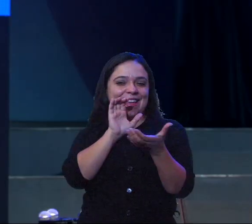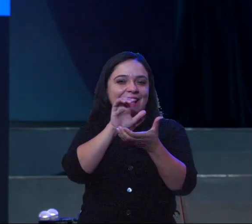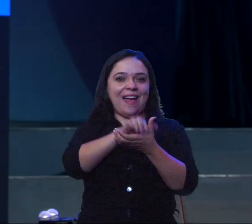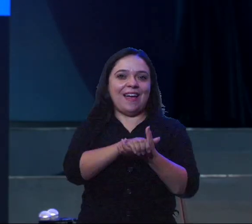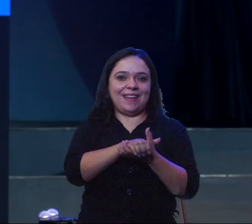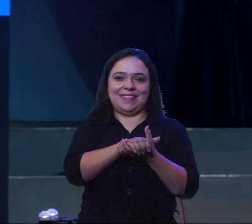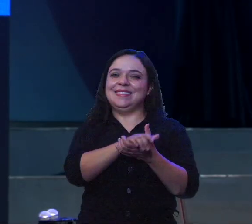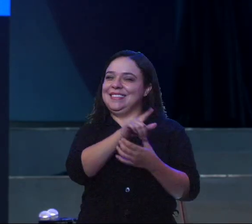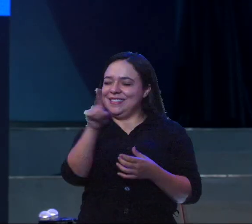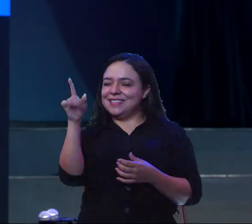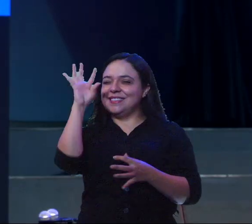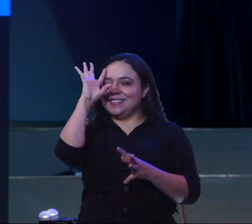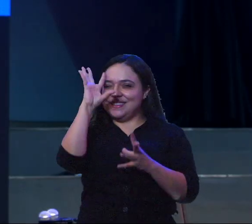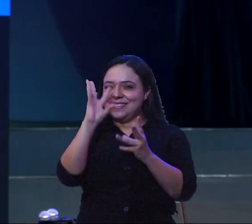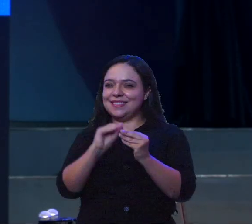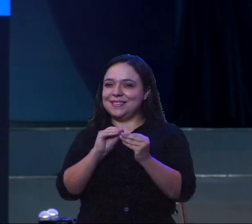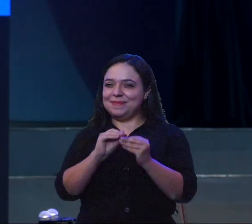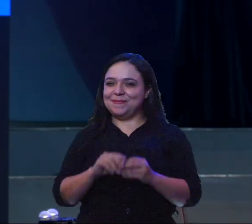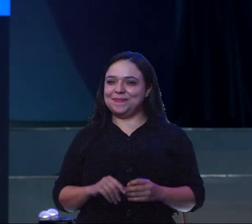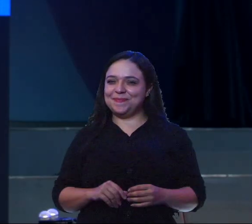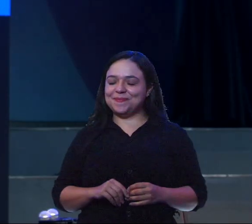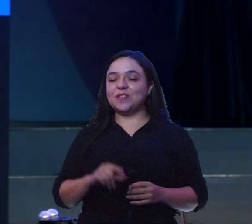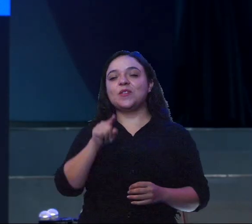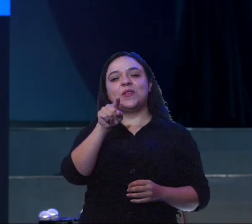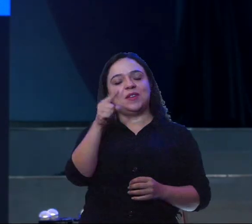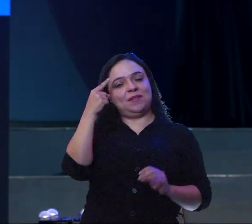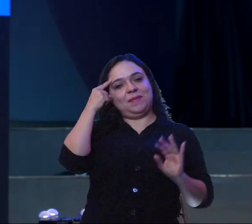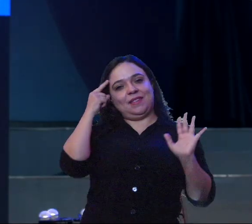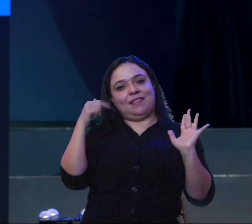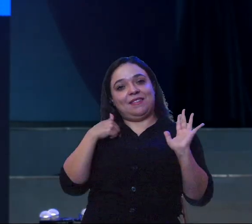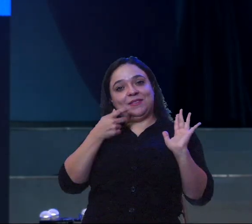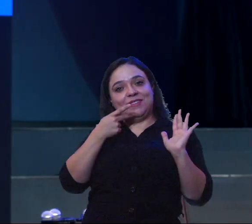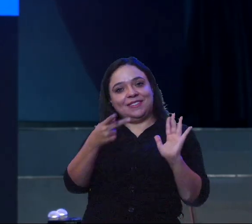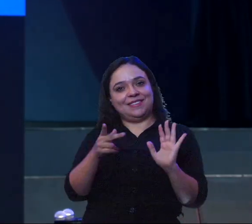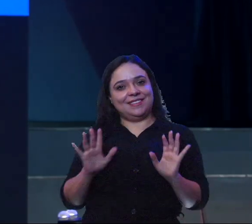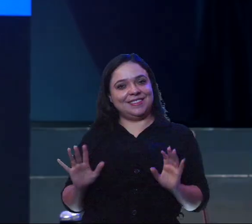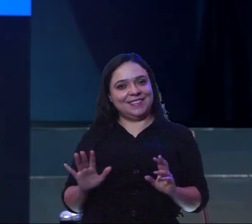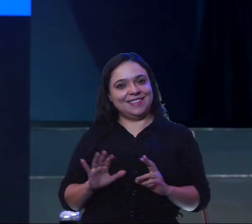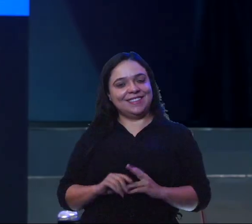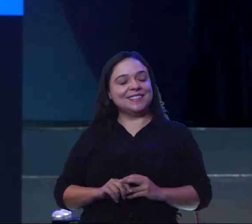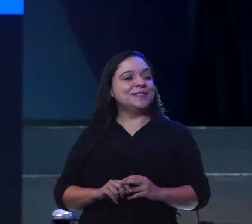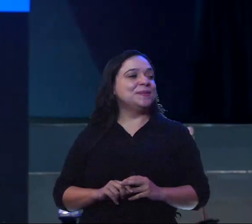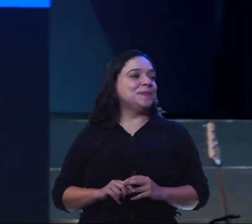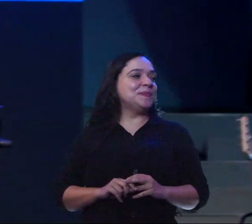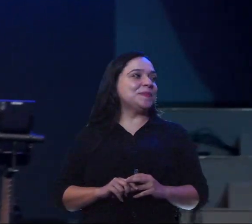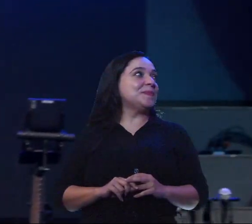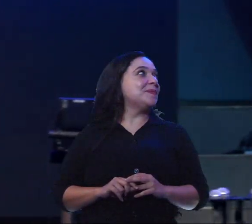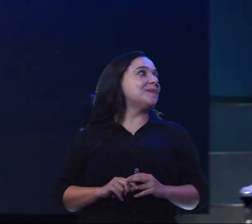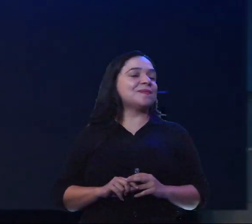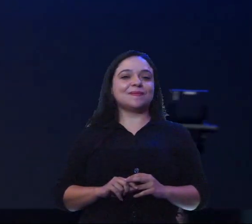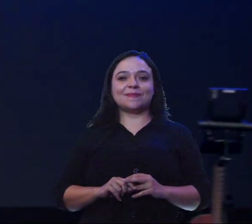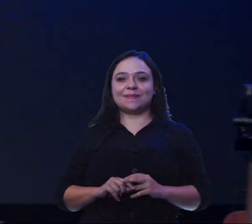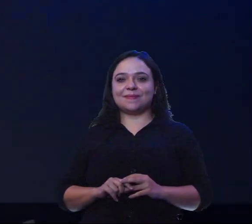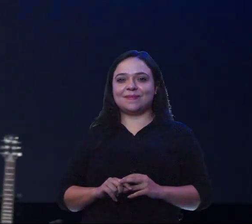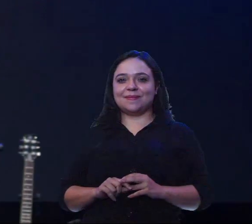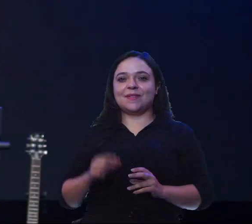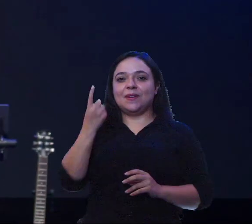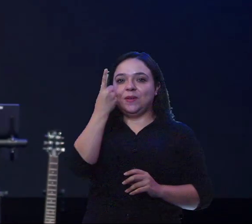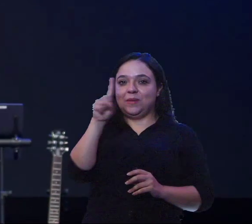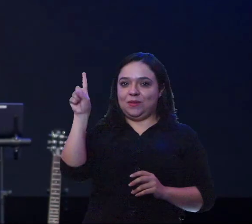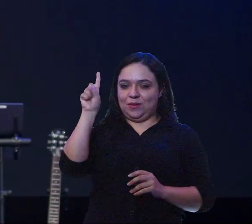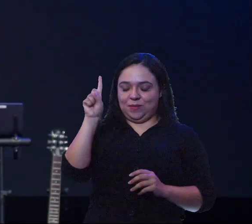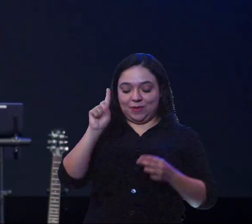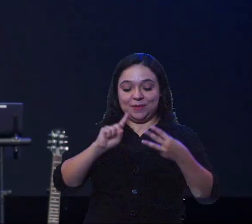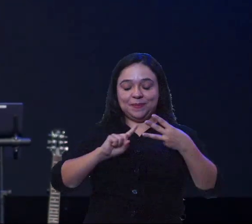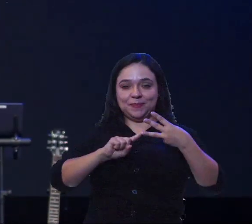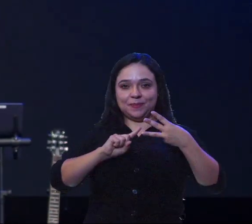Entendeu o que eu estou falando, né? Você que está pensando, só estou falando. Vamos lá. Último. Como